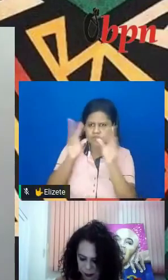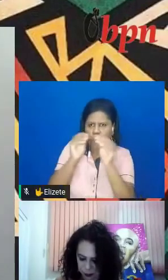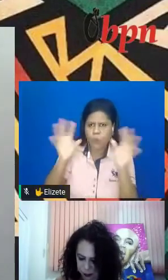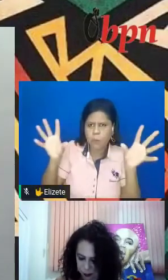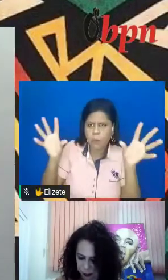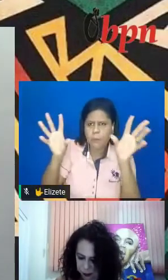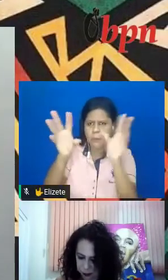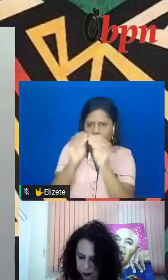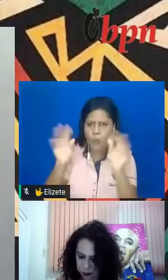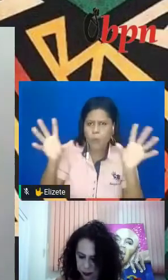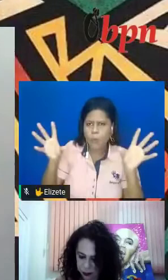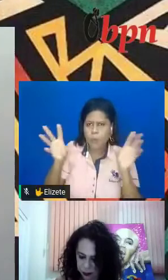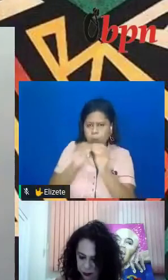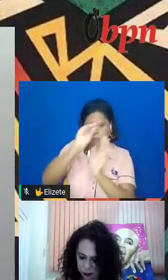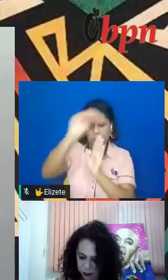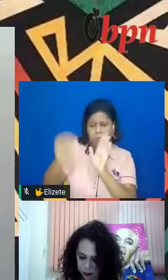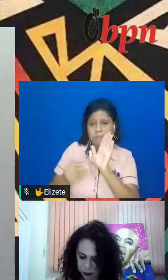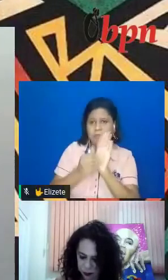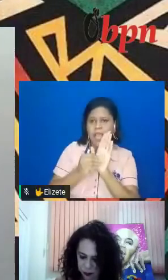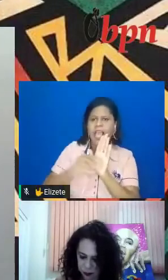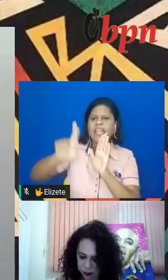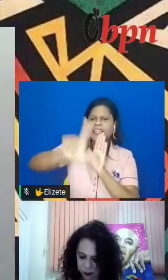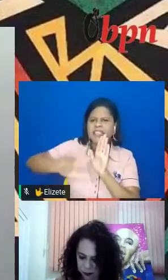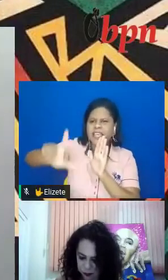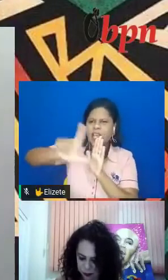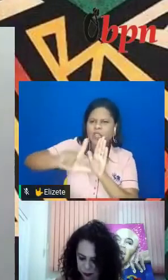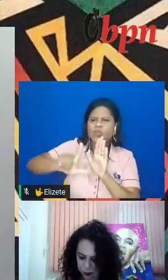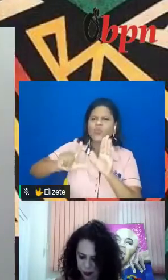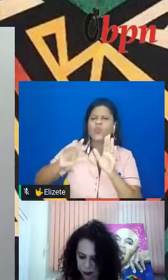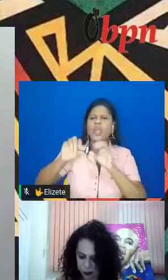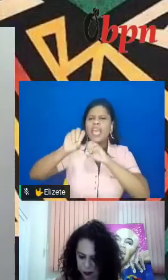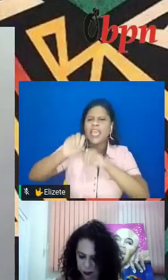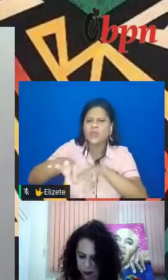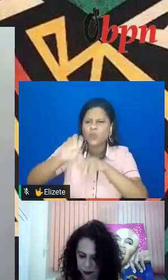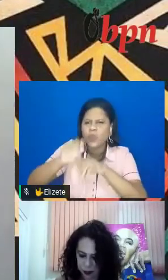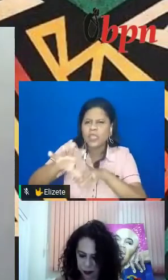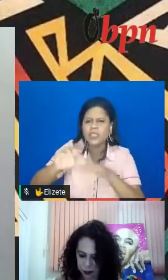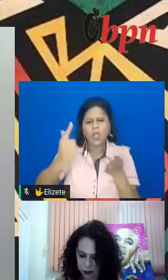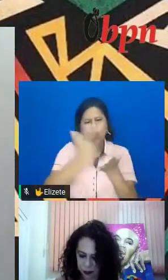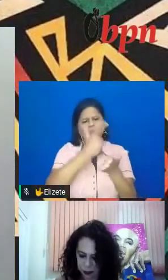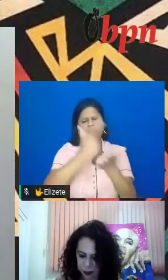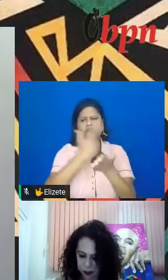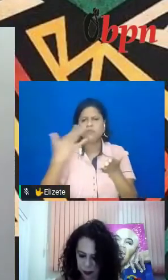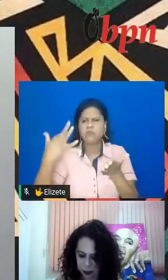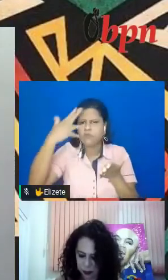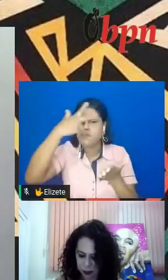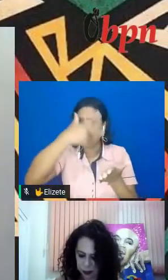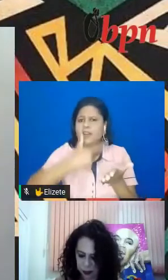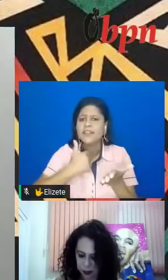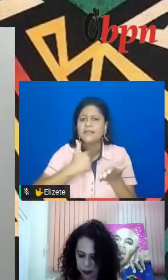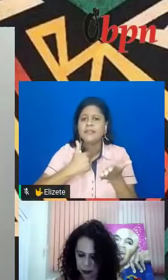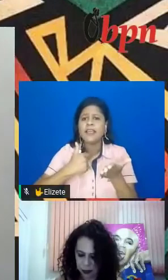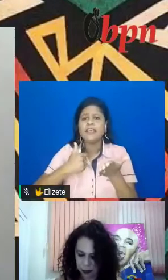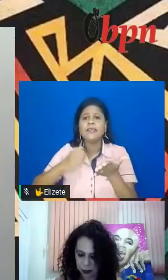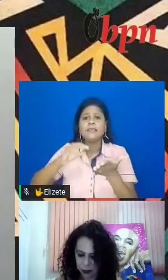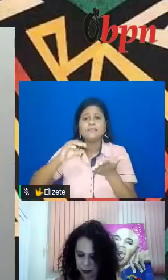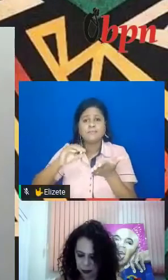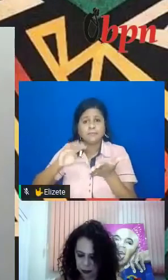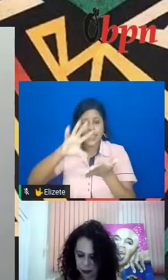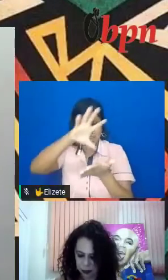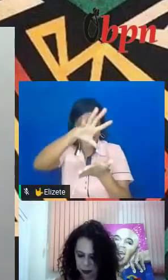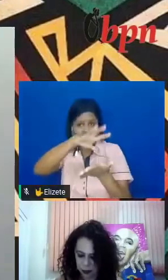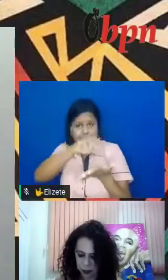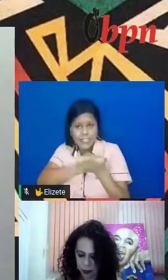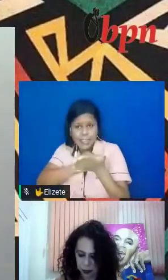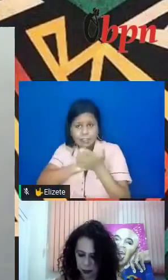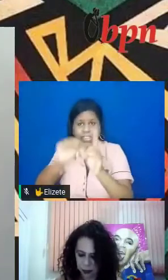da área de educação. Então, um livro muito bonito, muito bonito. Se inscrevam também para assistir o seminário.